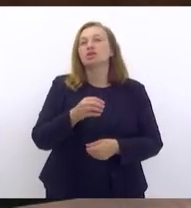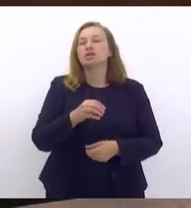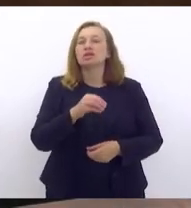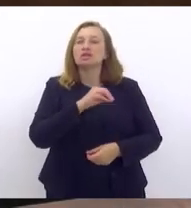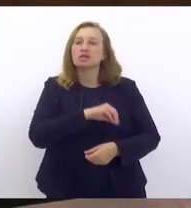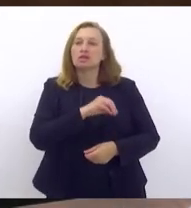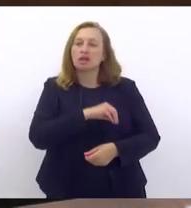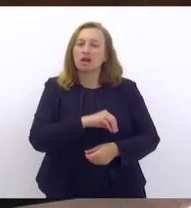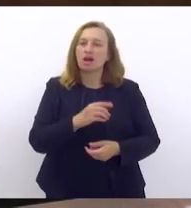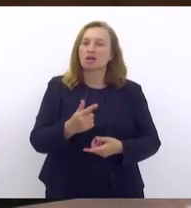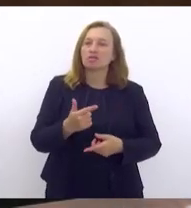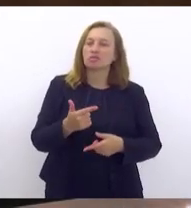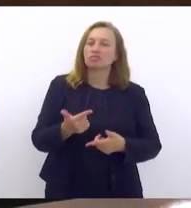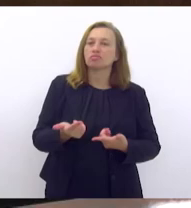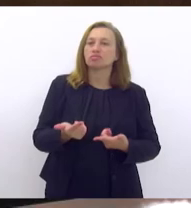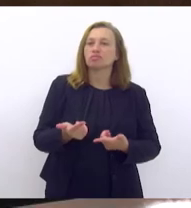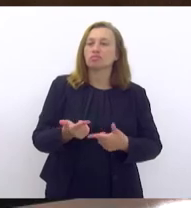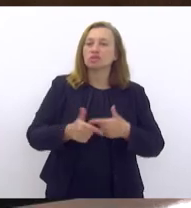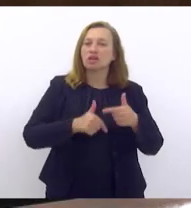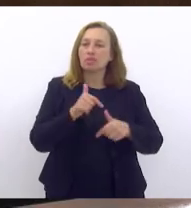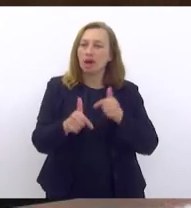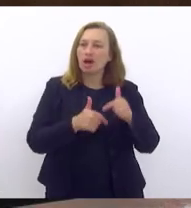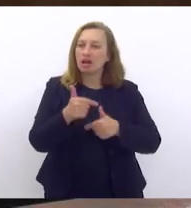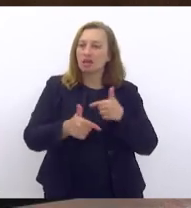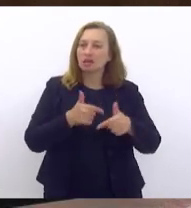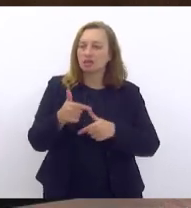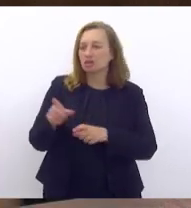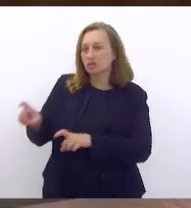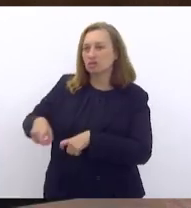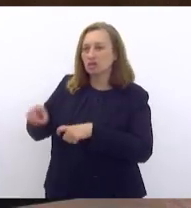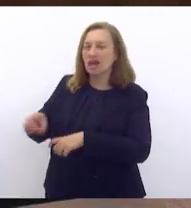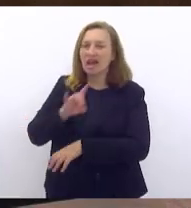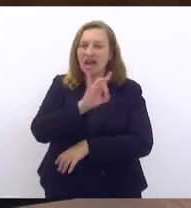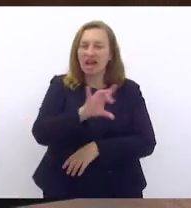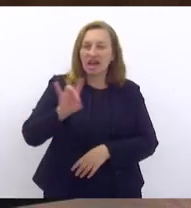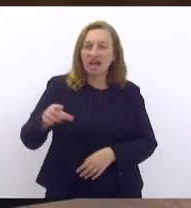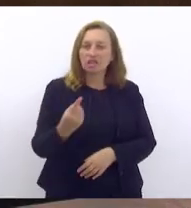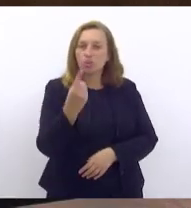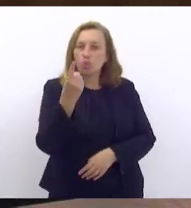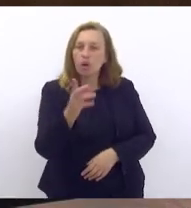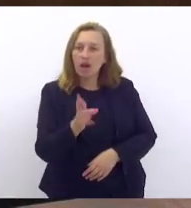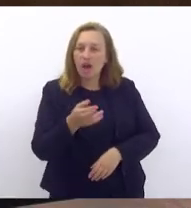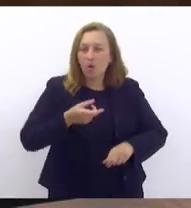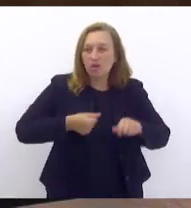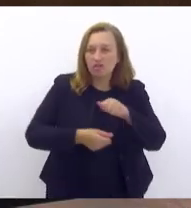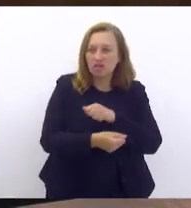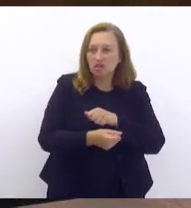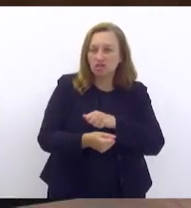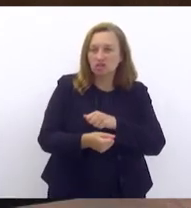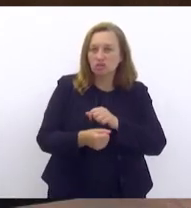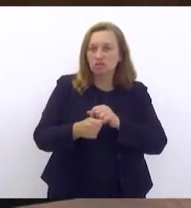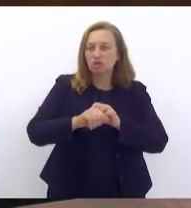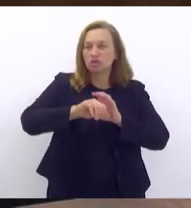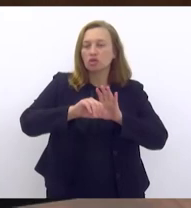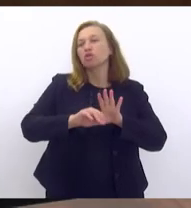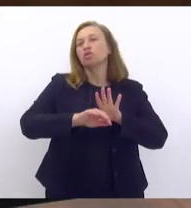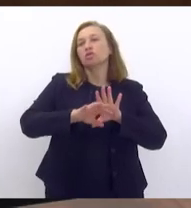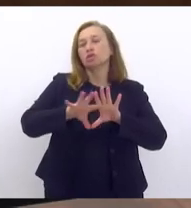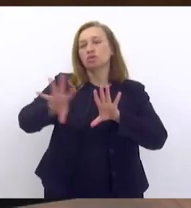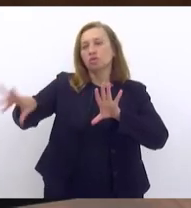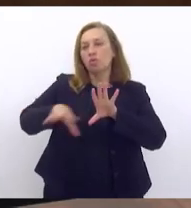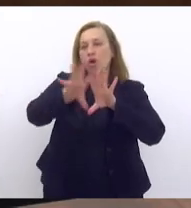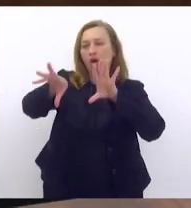trabalho, inclusive no interior. A cada um real investido no audiovisual, no